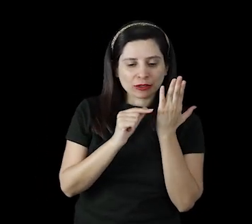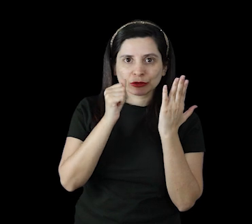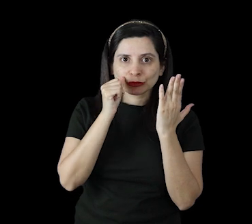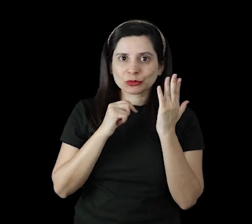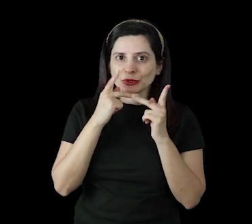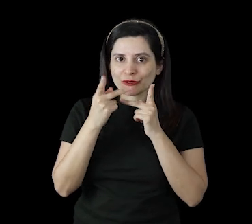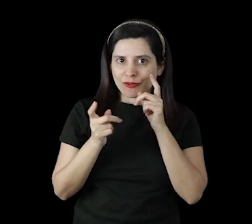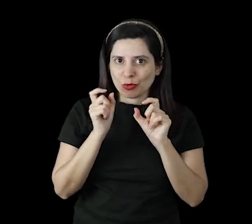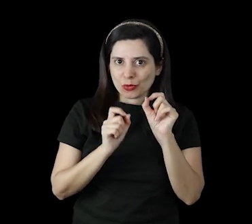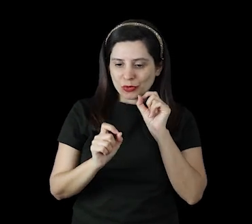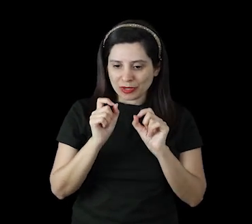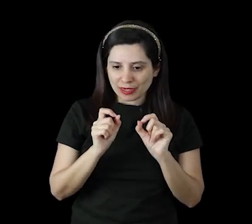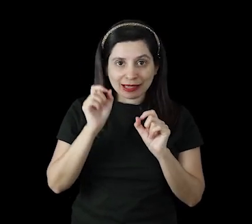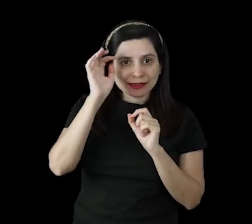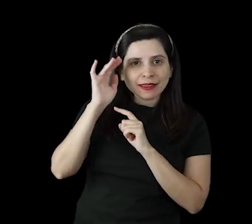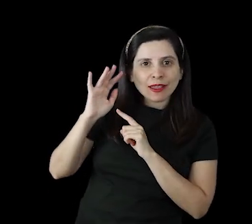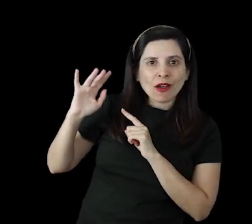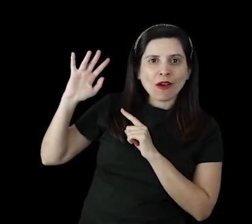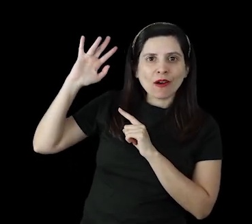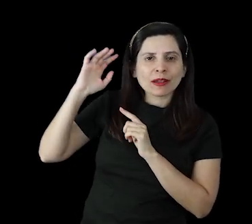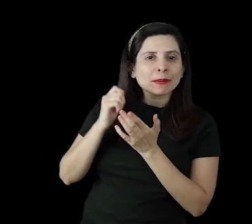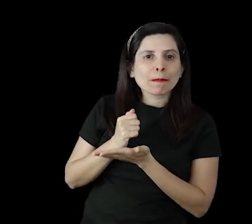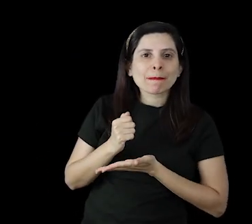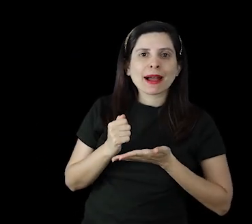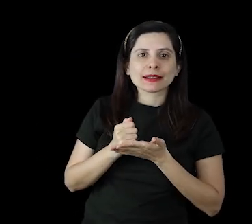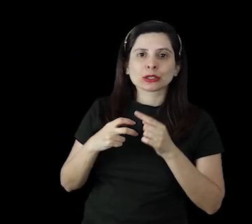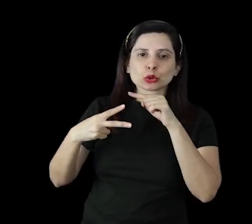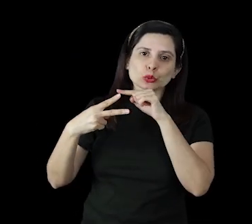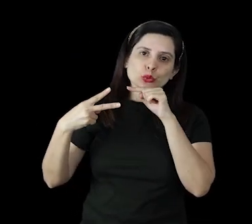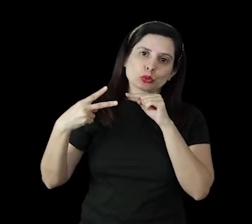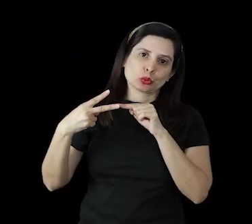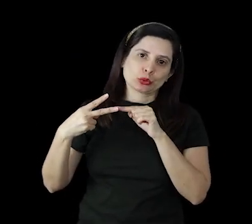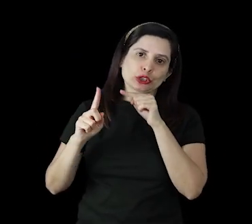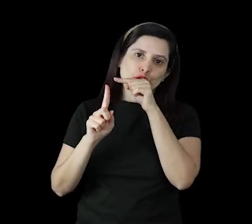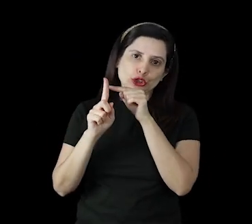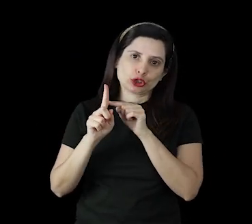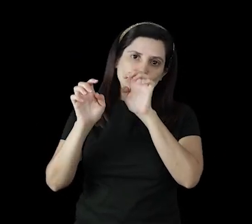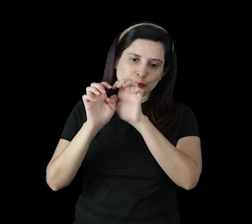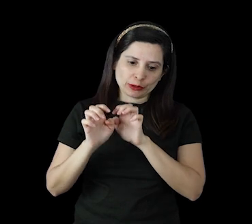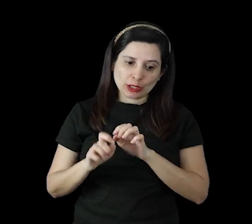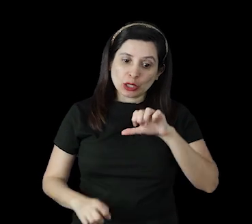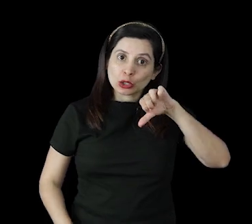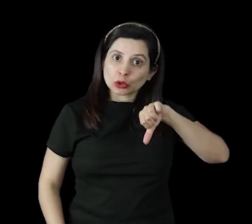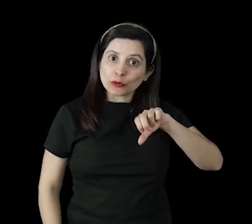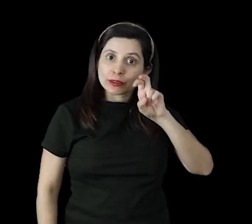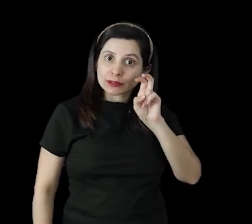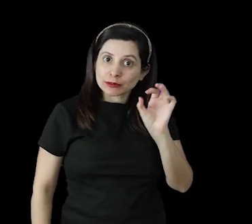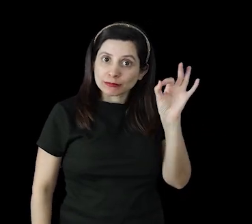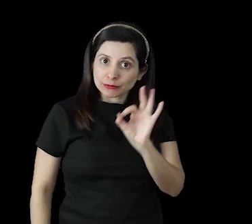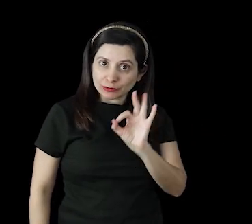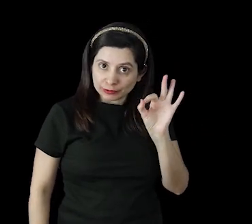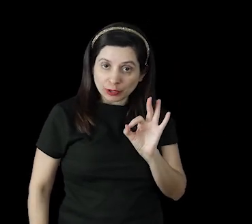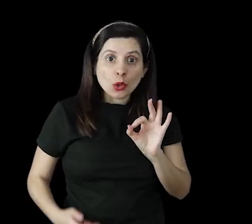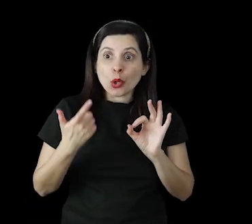dizer, essa teórica, que basicamente tem dois tipos de estruturas, que 95% dos filmes são esses,